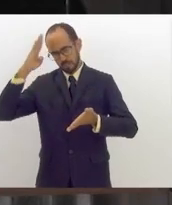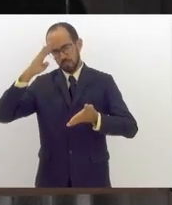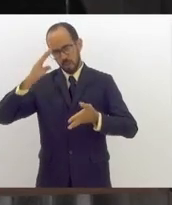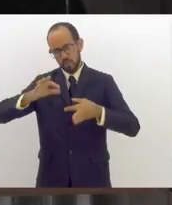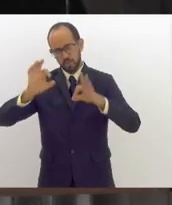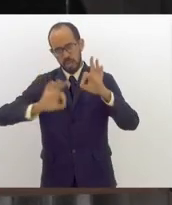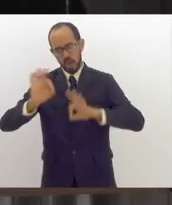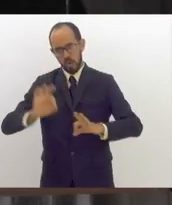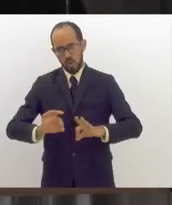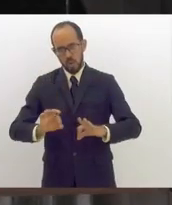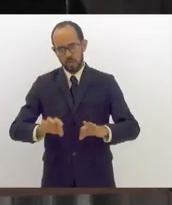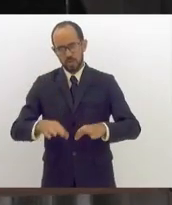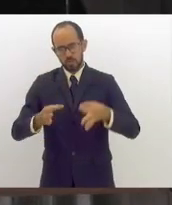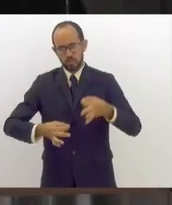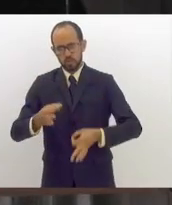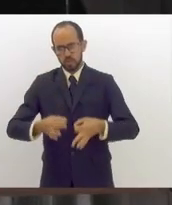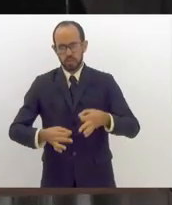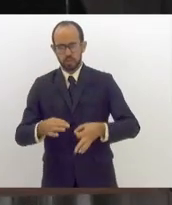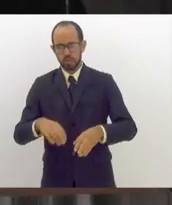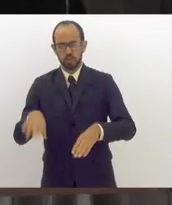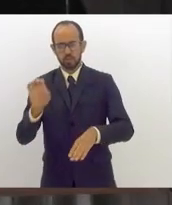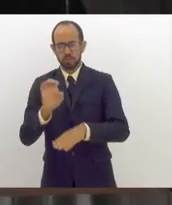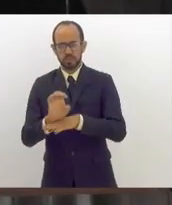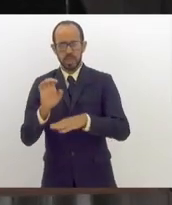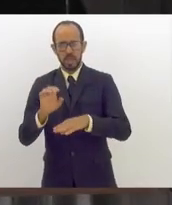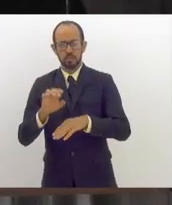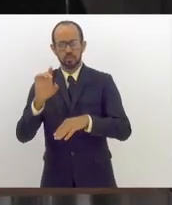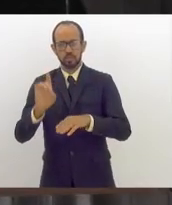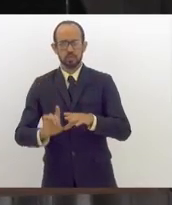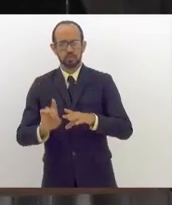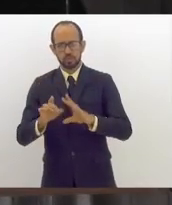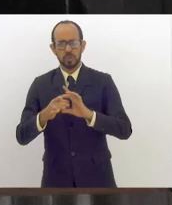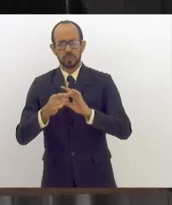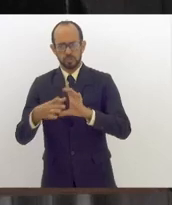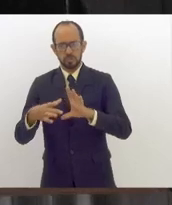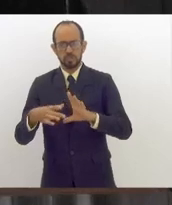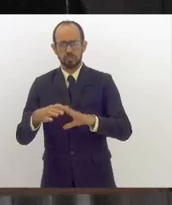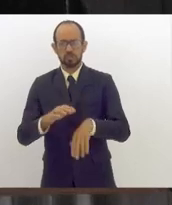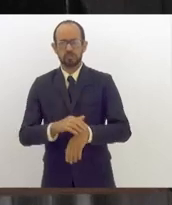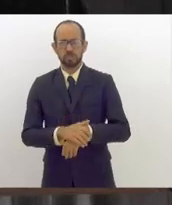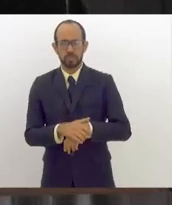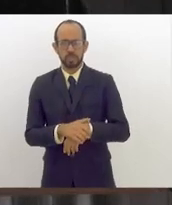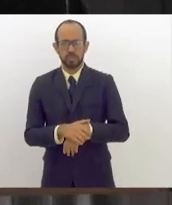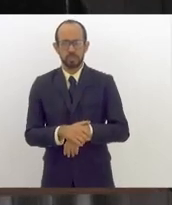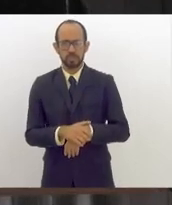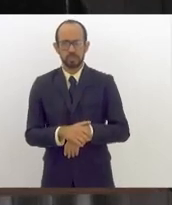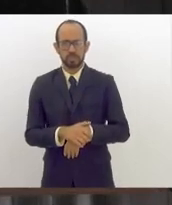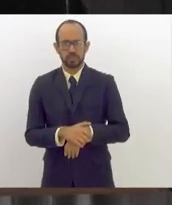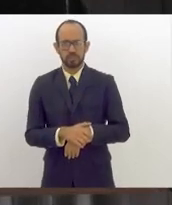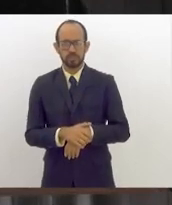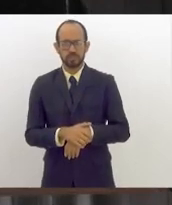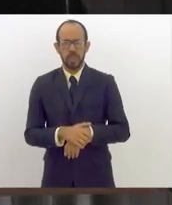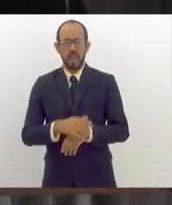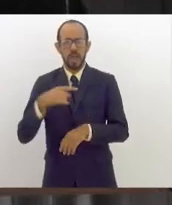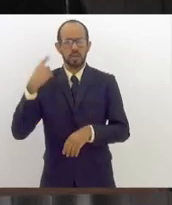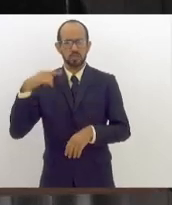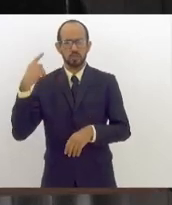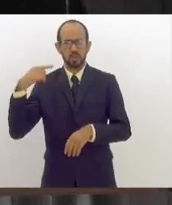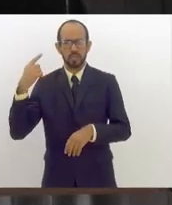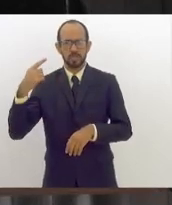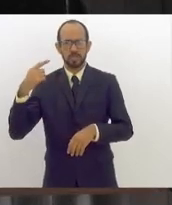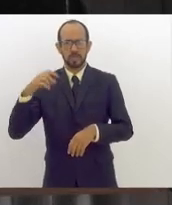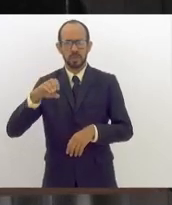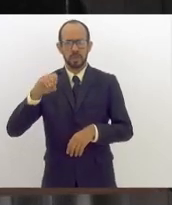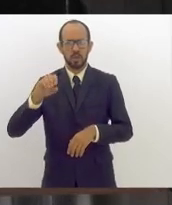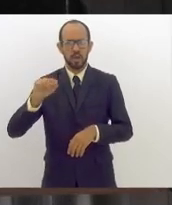do estado democrático e do direito dos Direitos Humanos advocacia e a OAB são partes